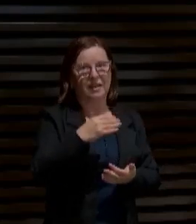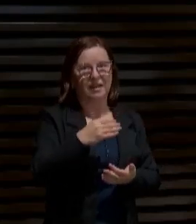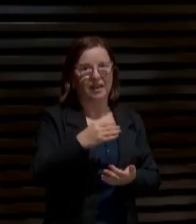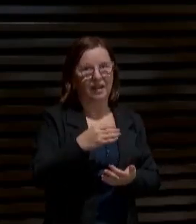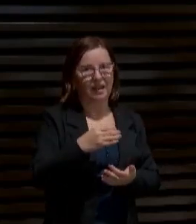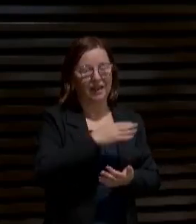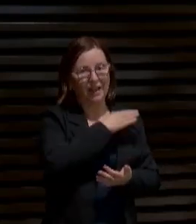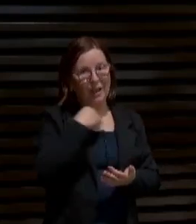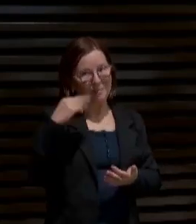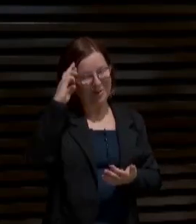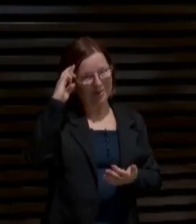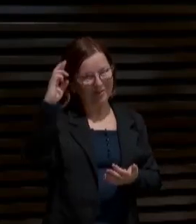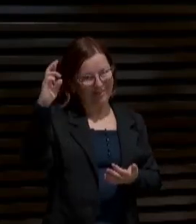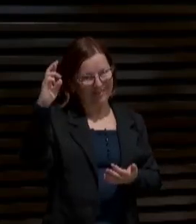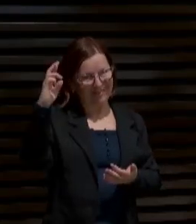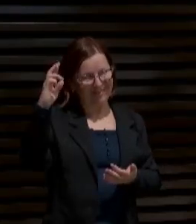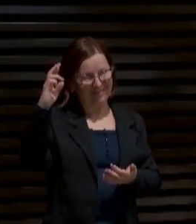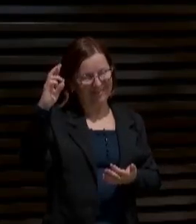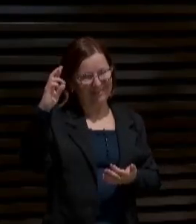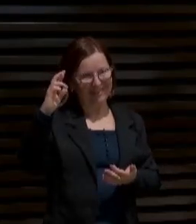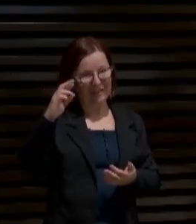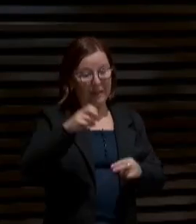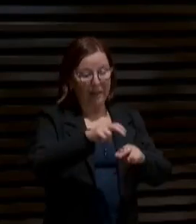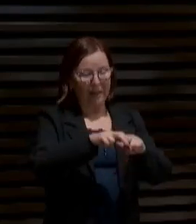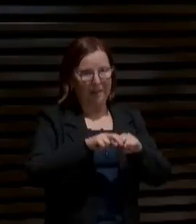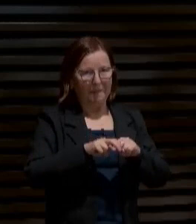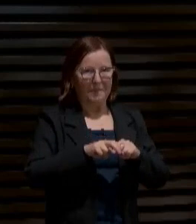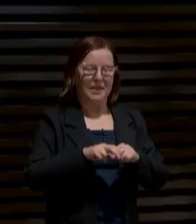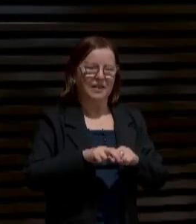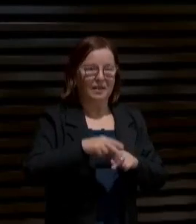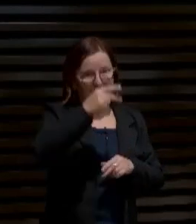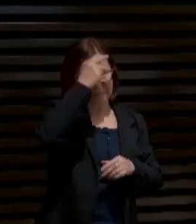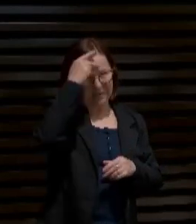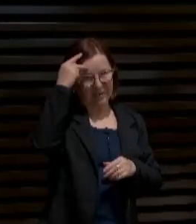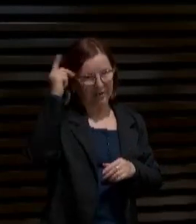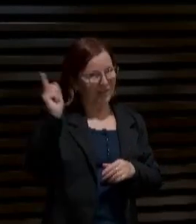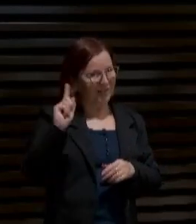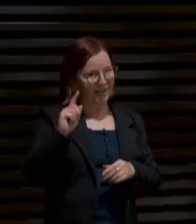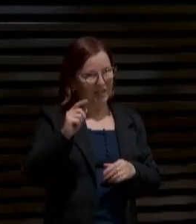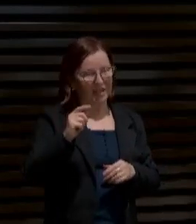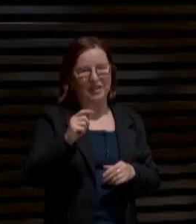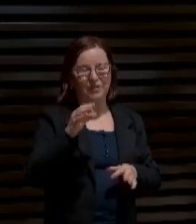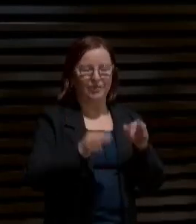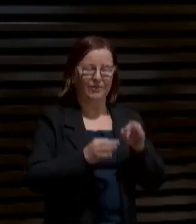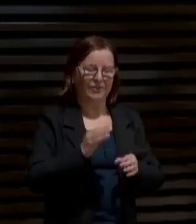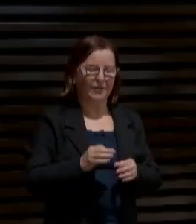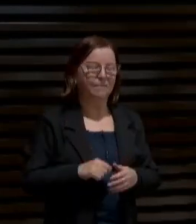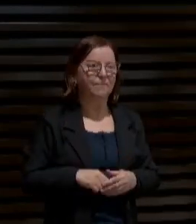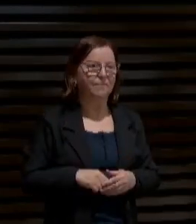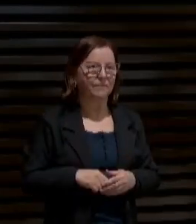injusto do Santo pelo impuro então é impossível para o pecador